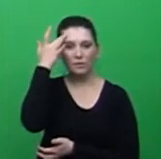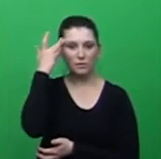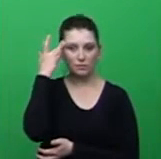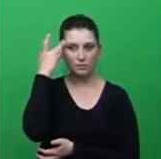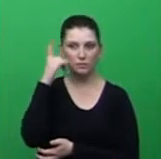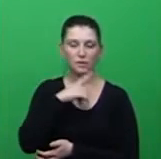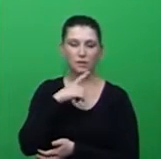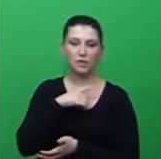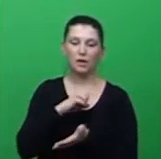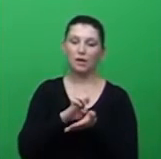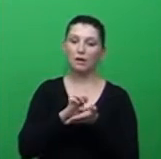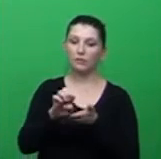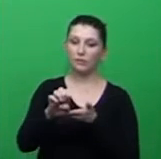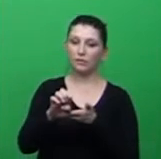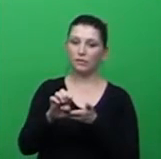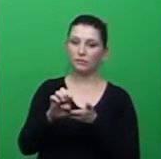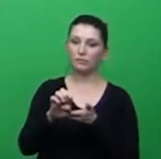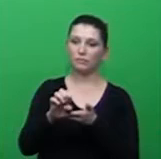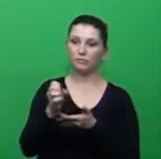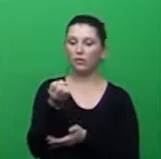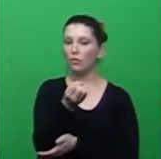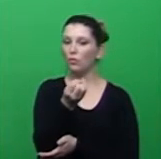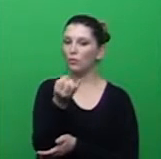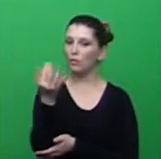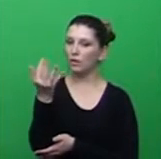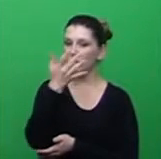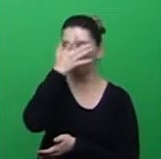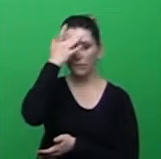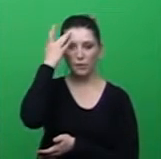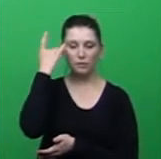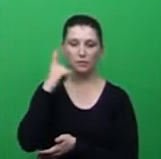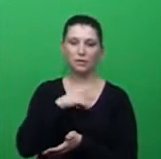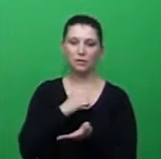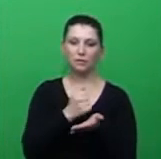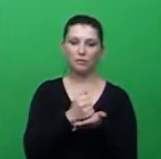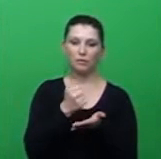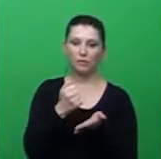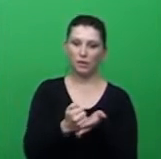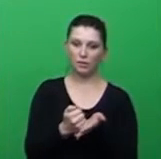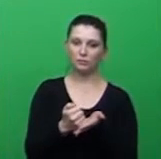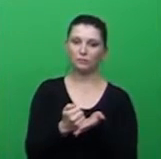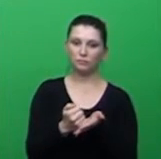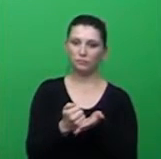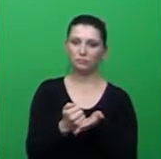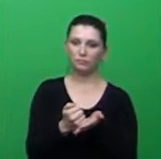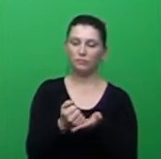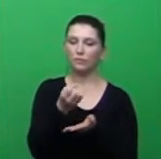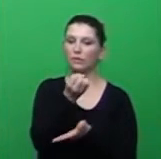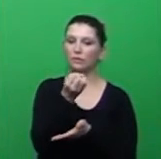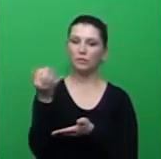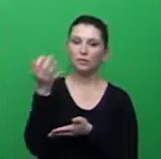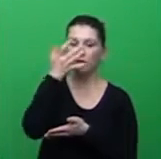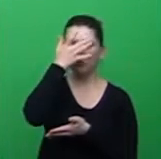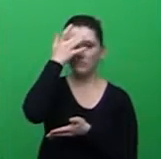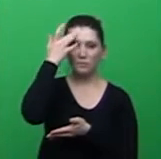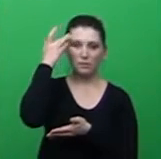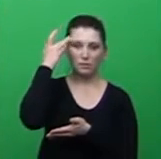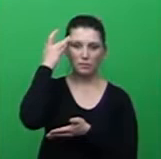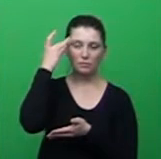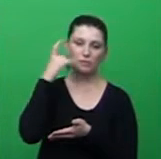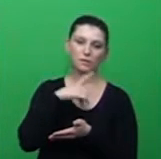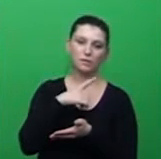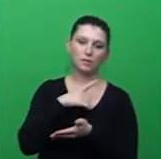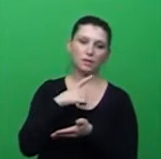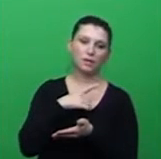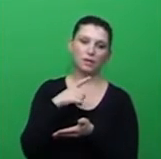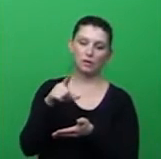na FASC? Quantos funcionários contratados tem na FASC? Quantos funcionários comissionados tem